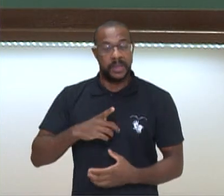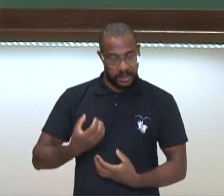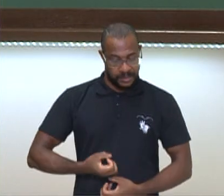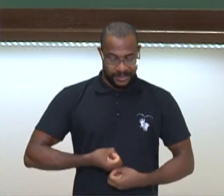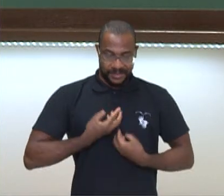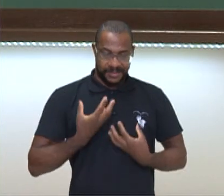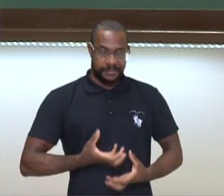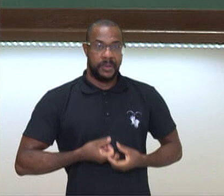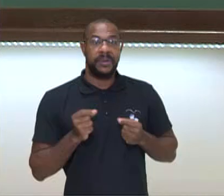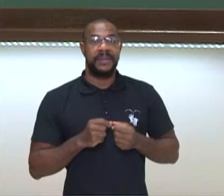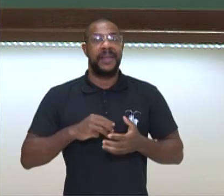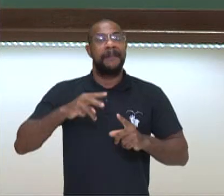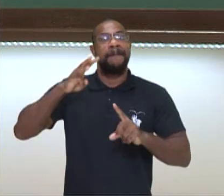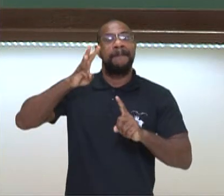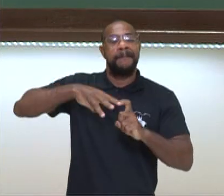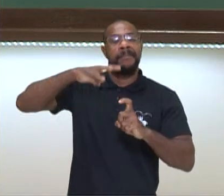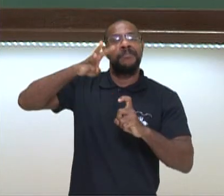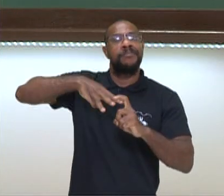inspirar na mitologia,